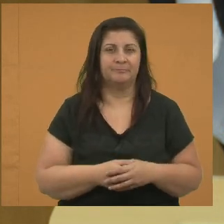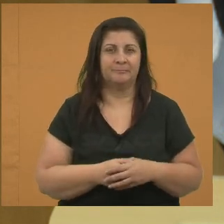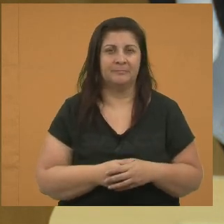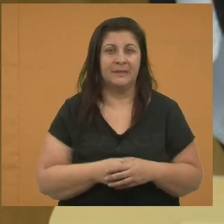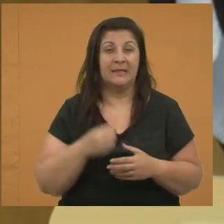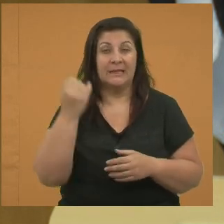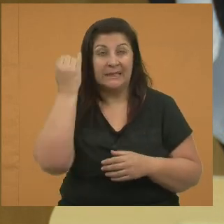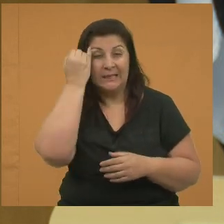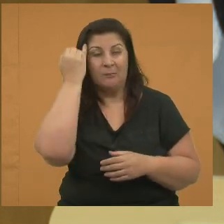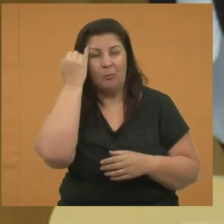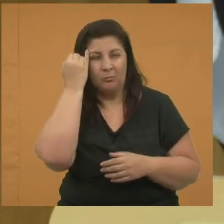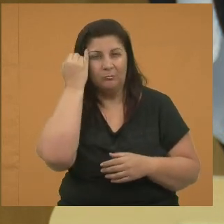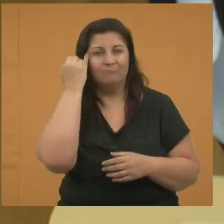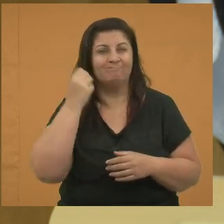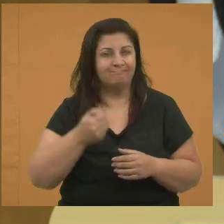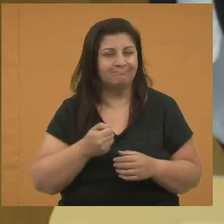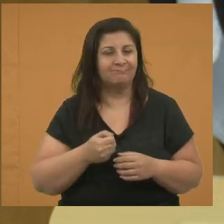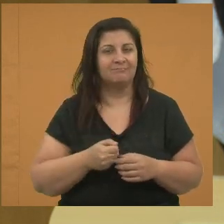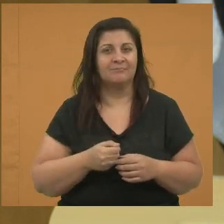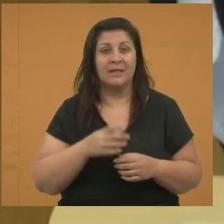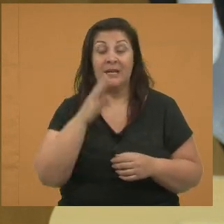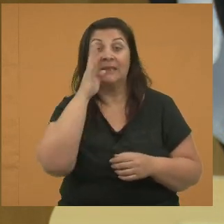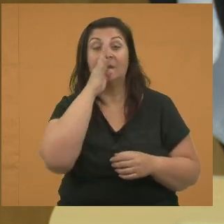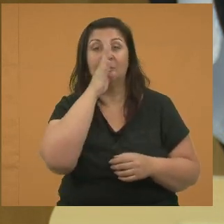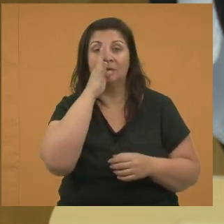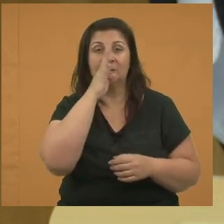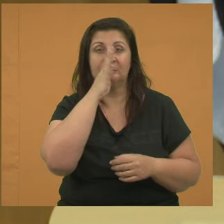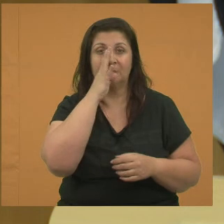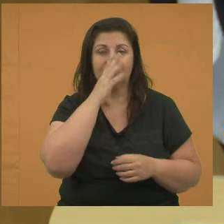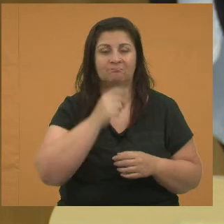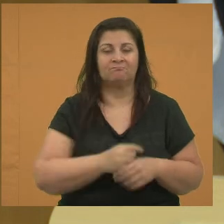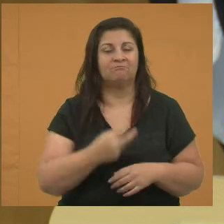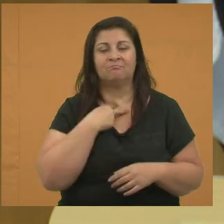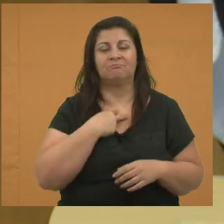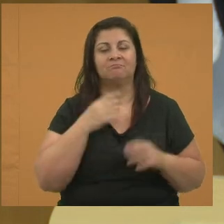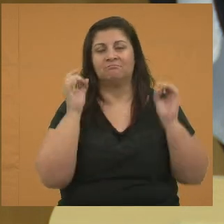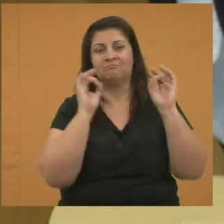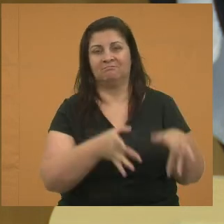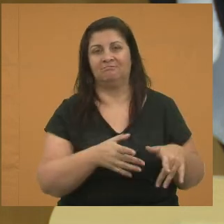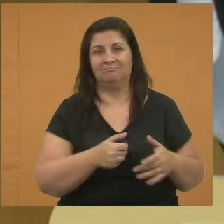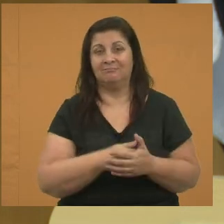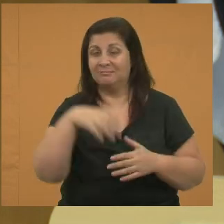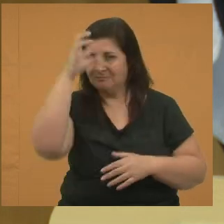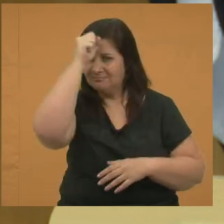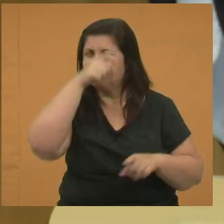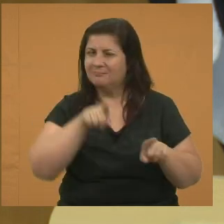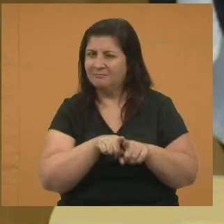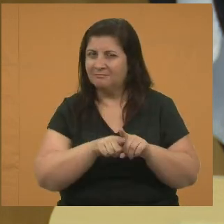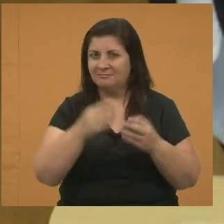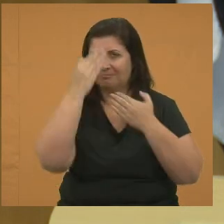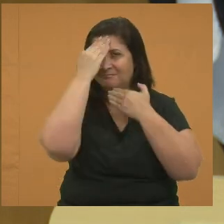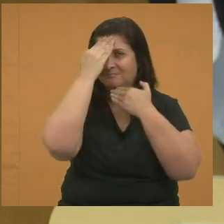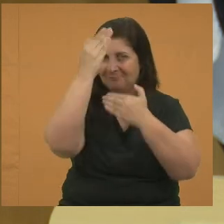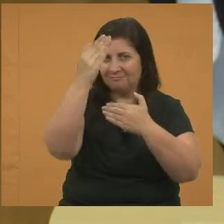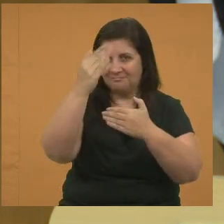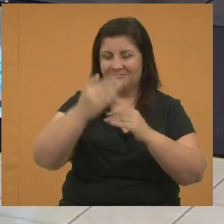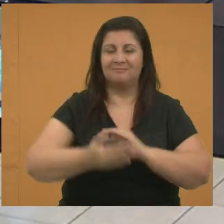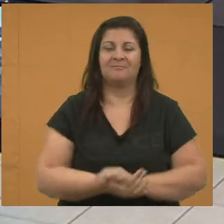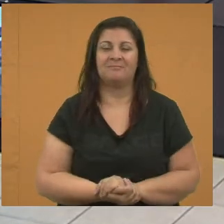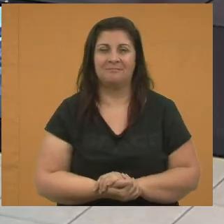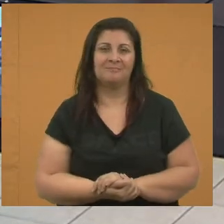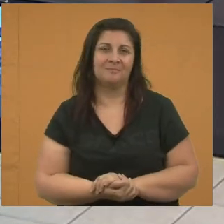convite e dizer que a gente não pode desistir. Vem as dificuldades, mas a gente aprende com as dificuldades também. Obrigado.